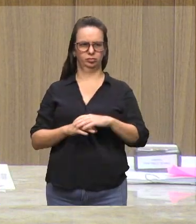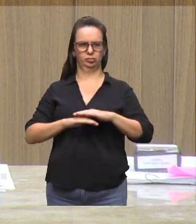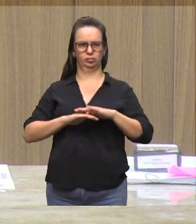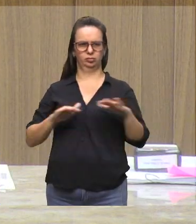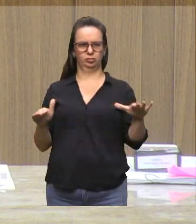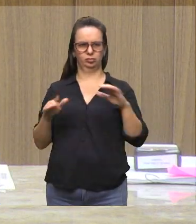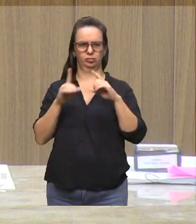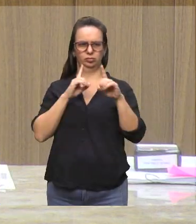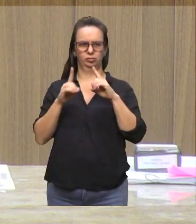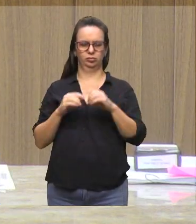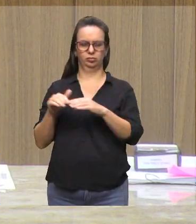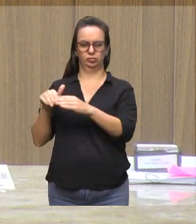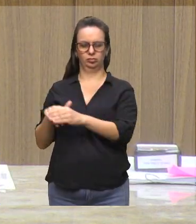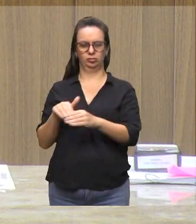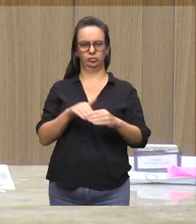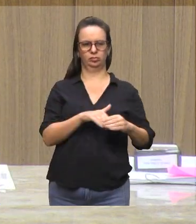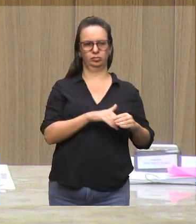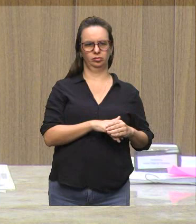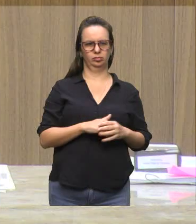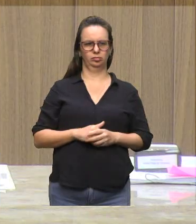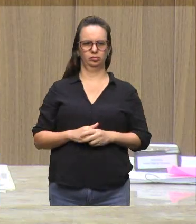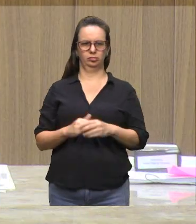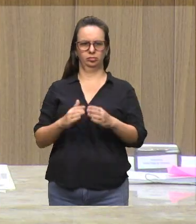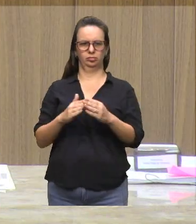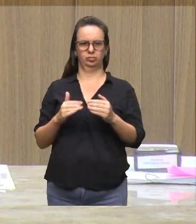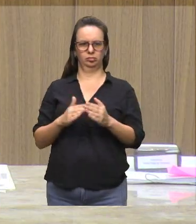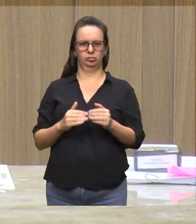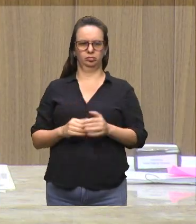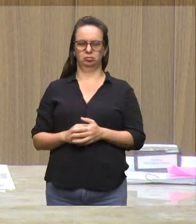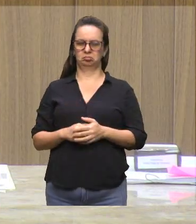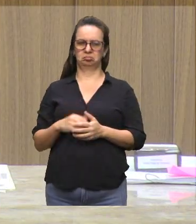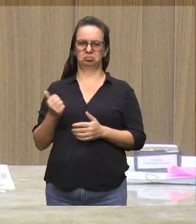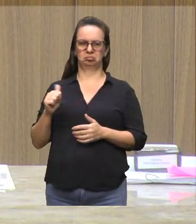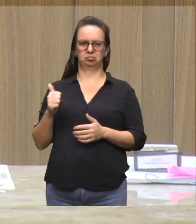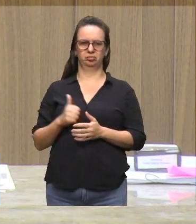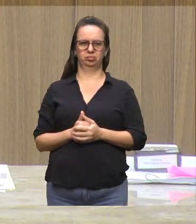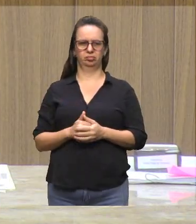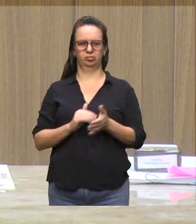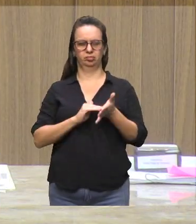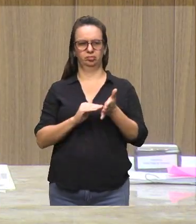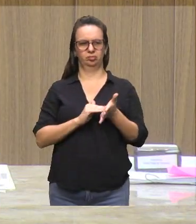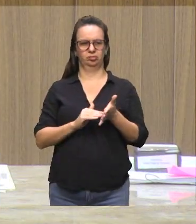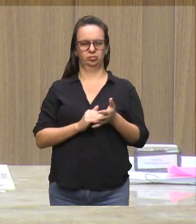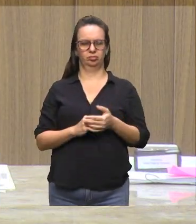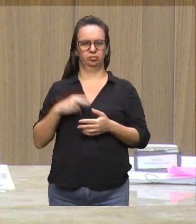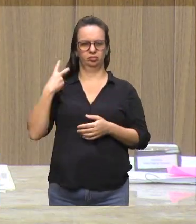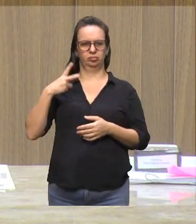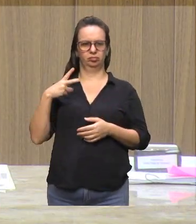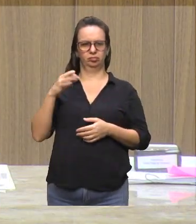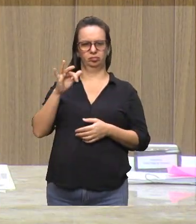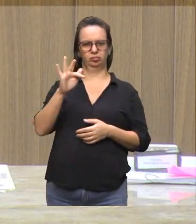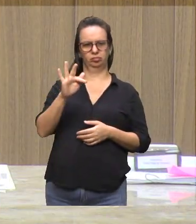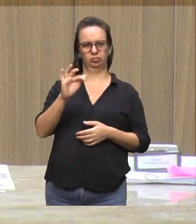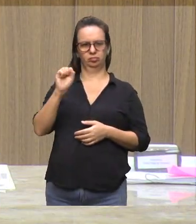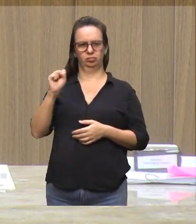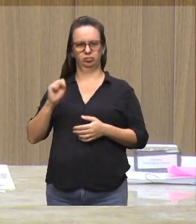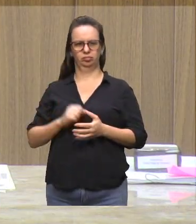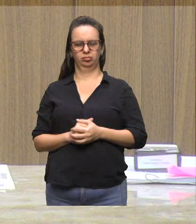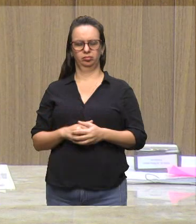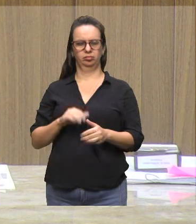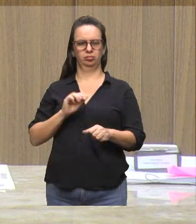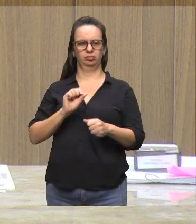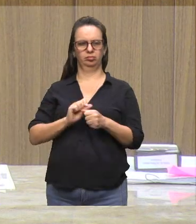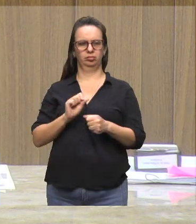encerrada a discussão, em votação, solicito ao primeiro secretário, vereador Fernando Cirque, que proceda à chamada de votação.